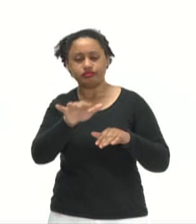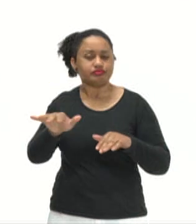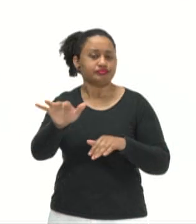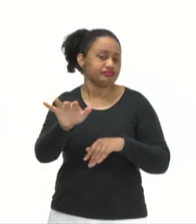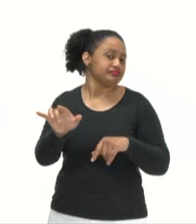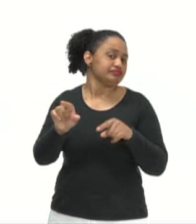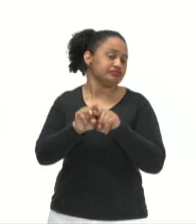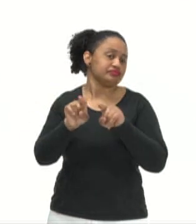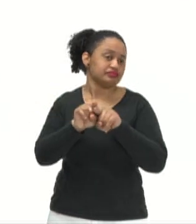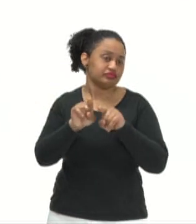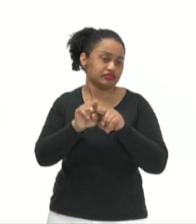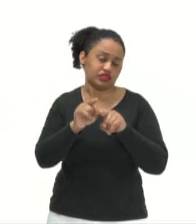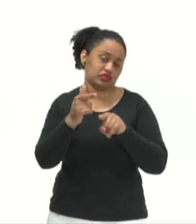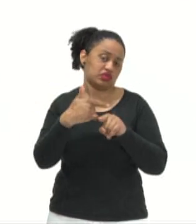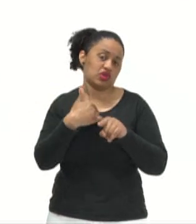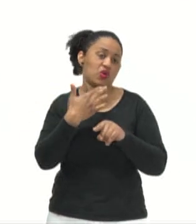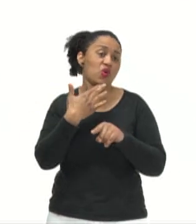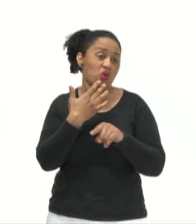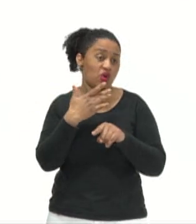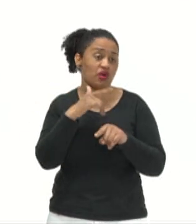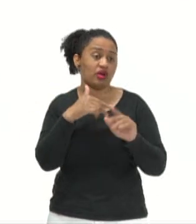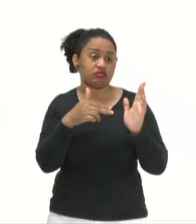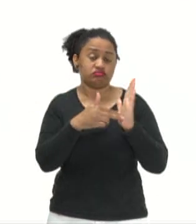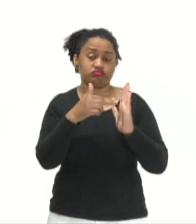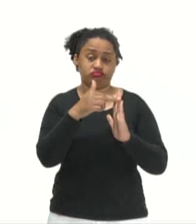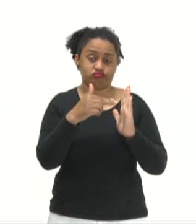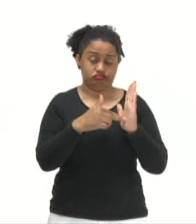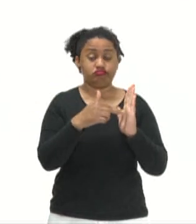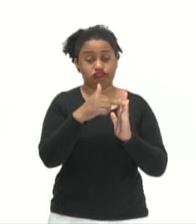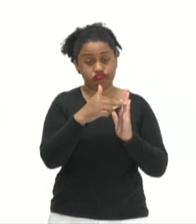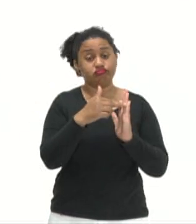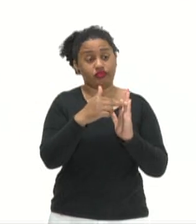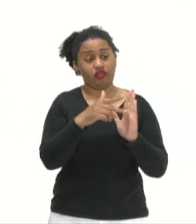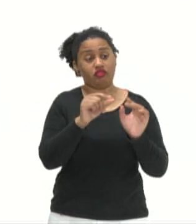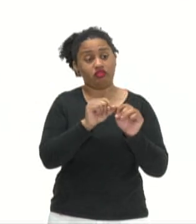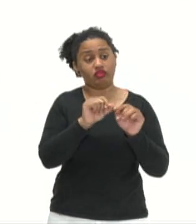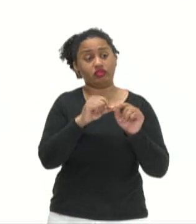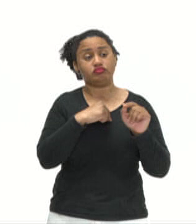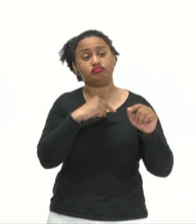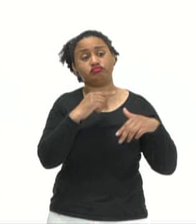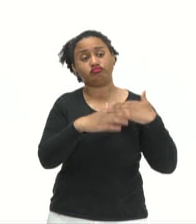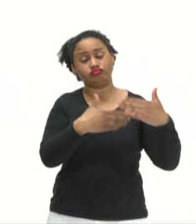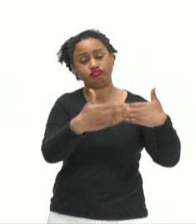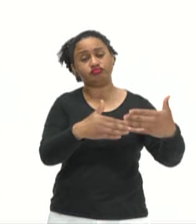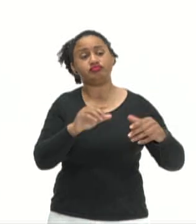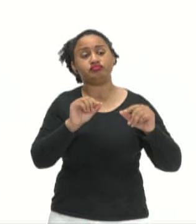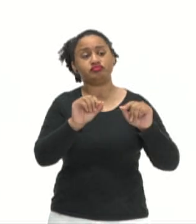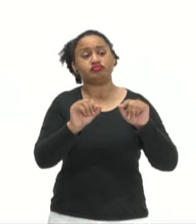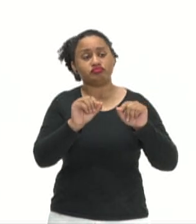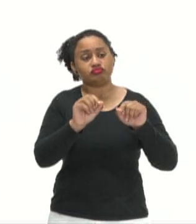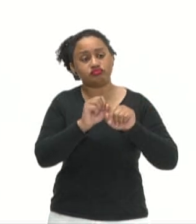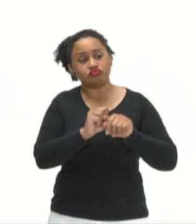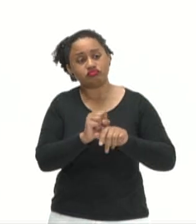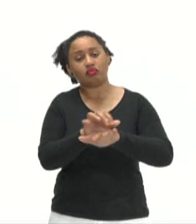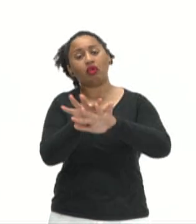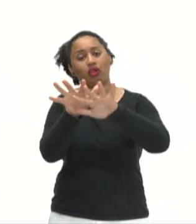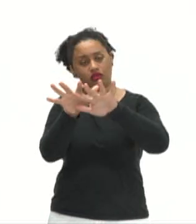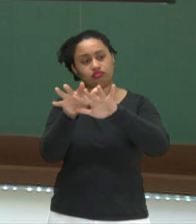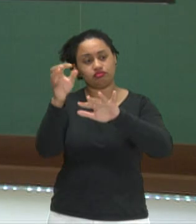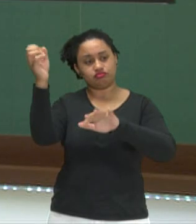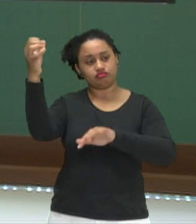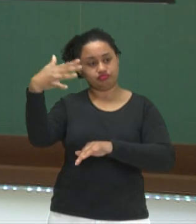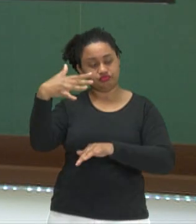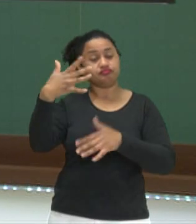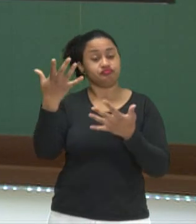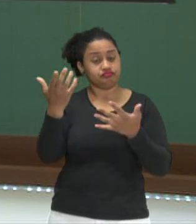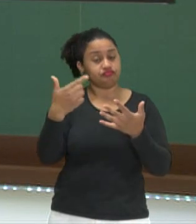meios transparentes, como um prisma, sofrendo o processo de dispersão. Nós